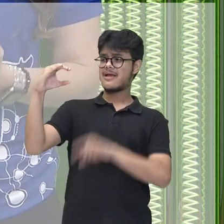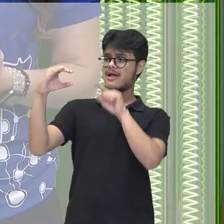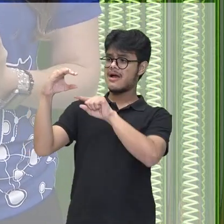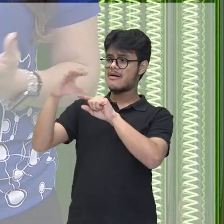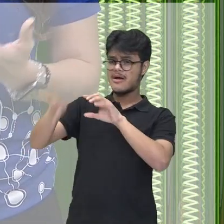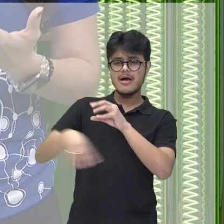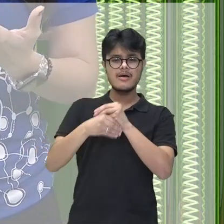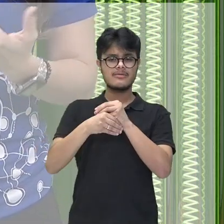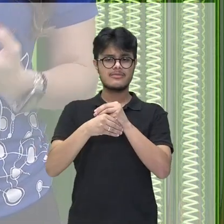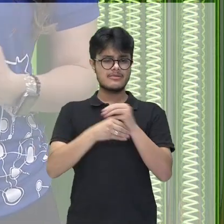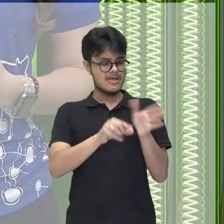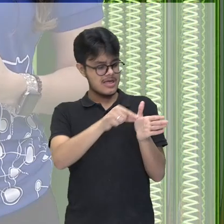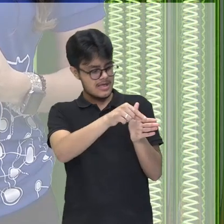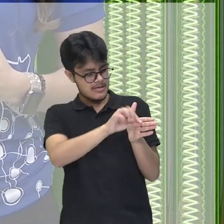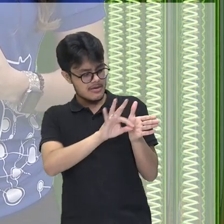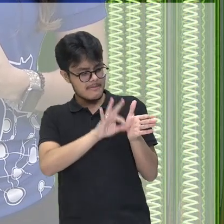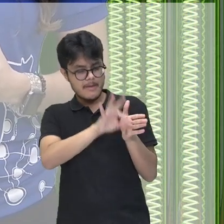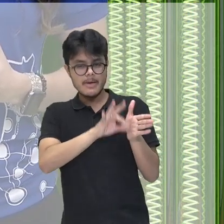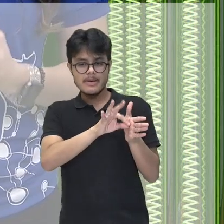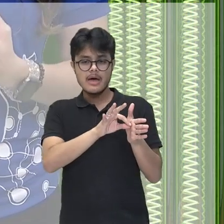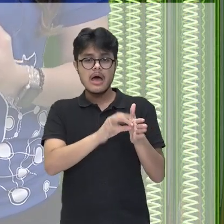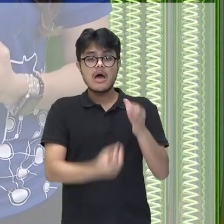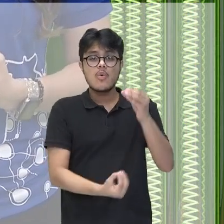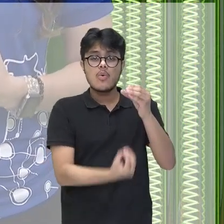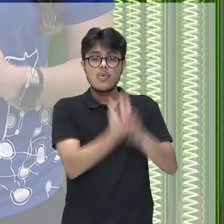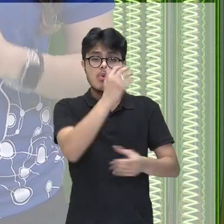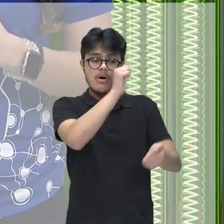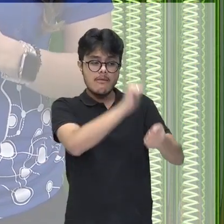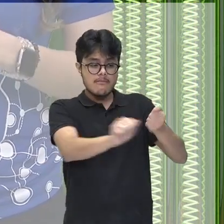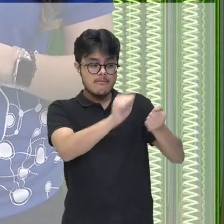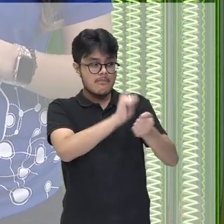e formar os combustíveis fósseis.